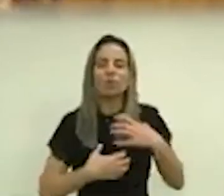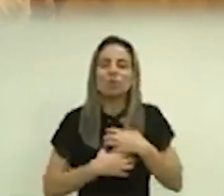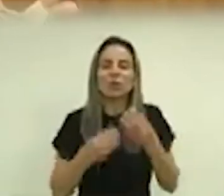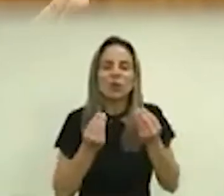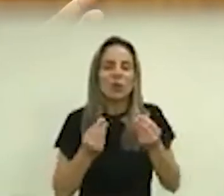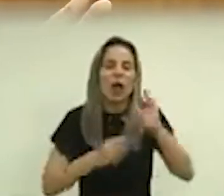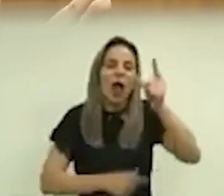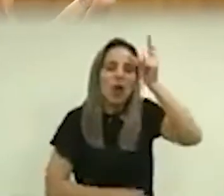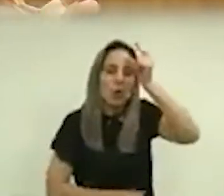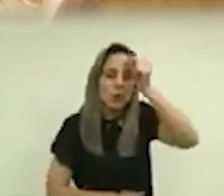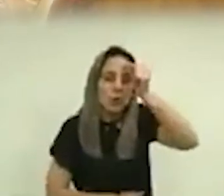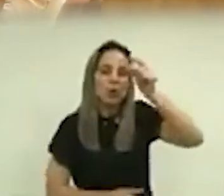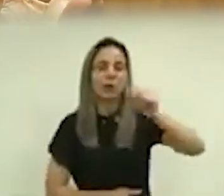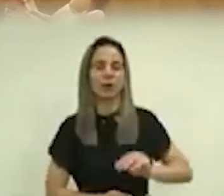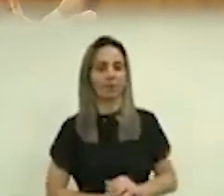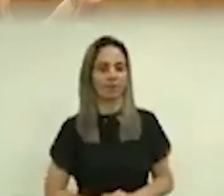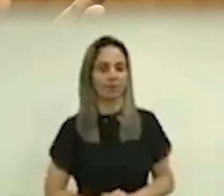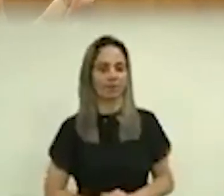sensação de alívio,